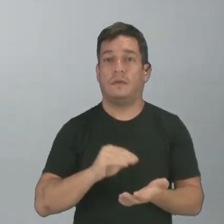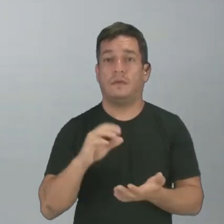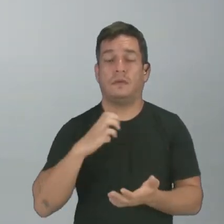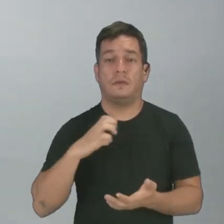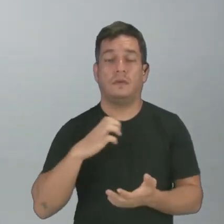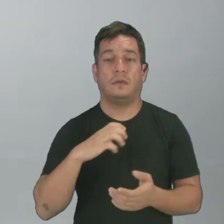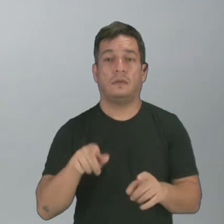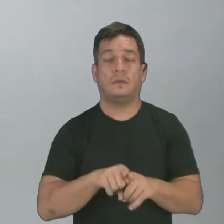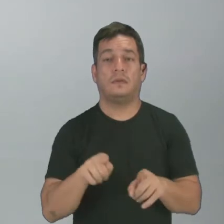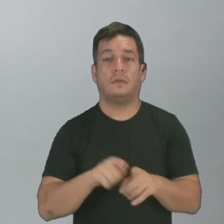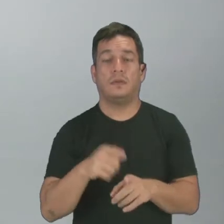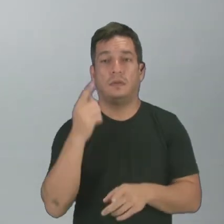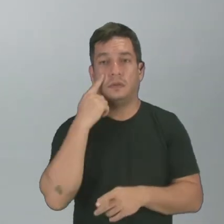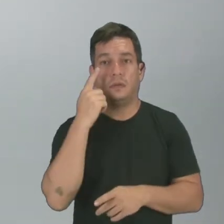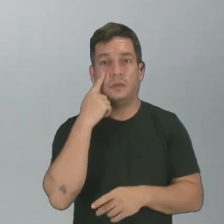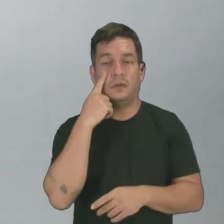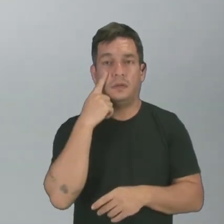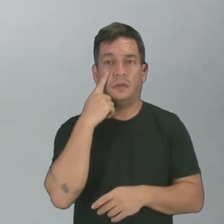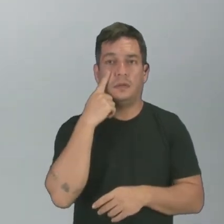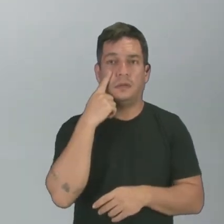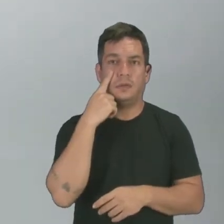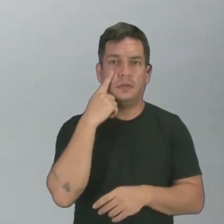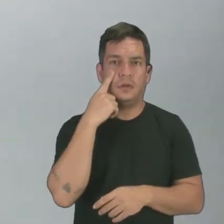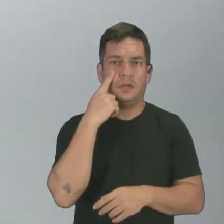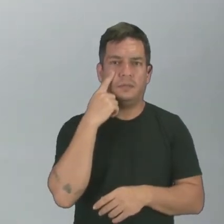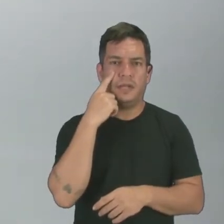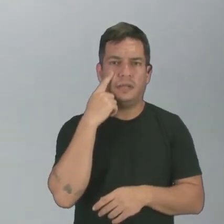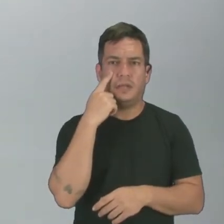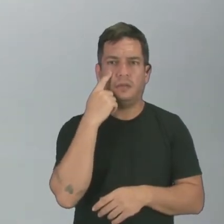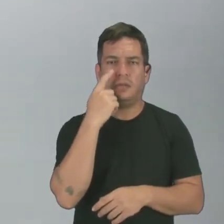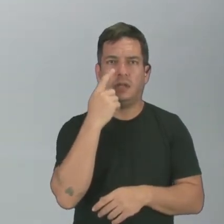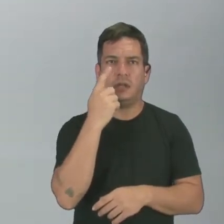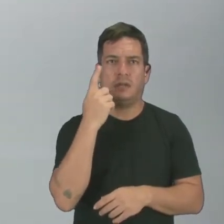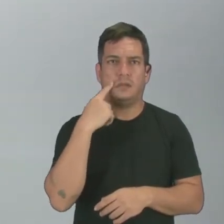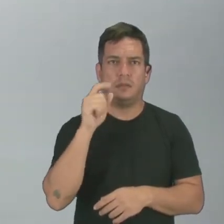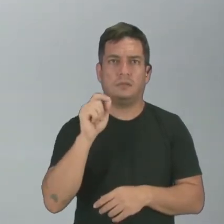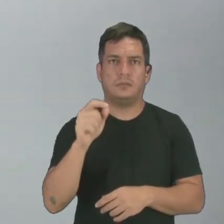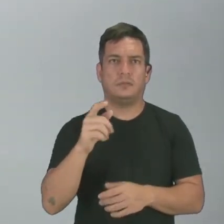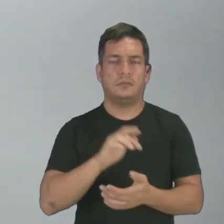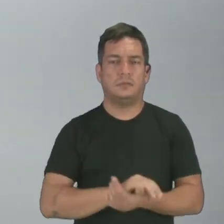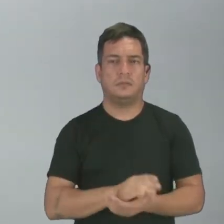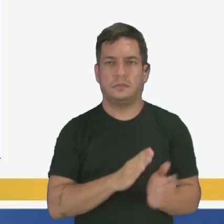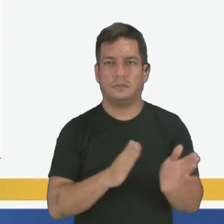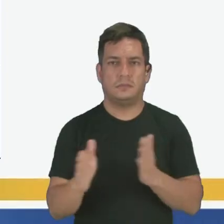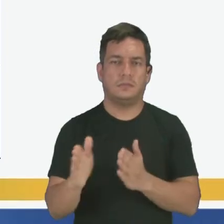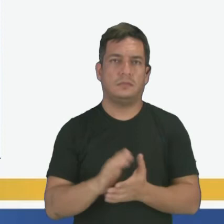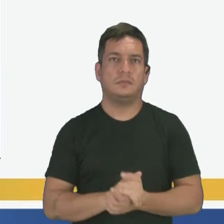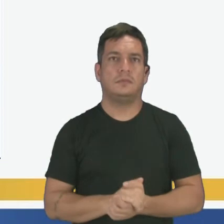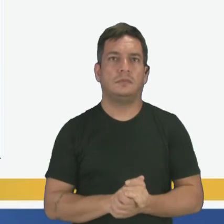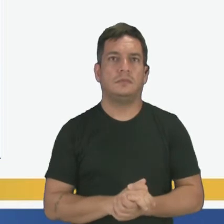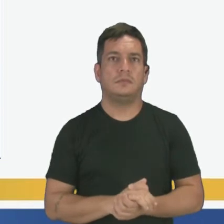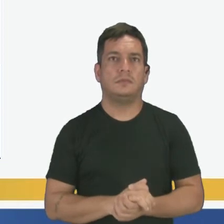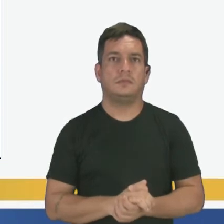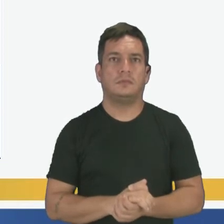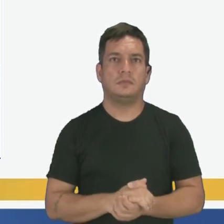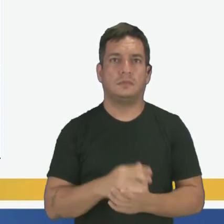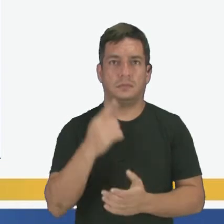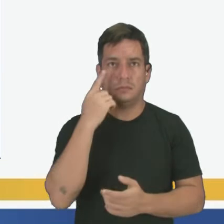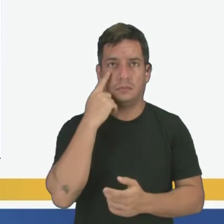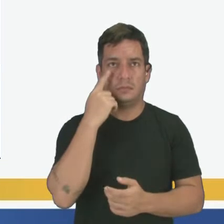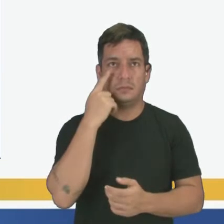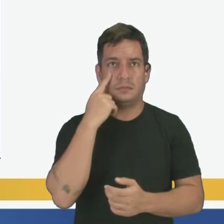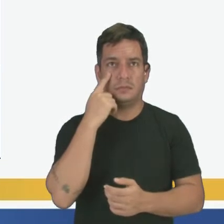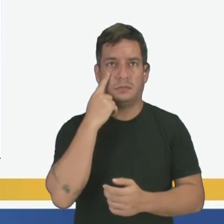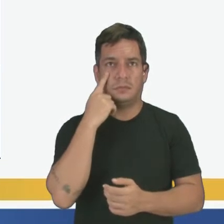aqui, ela também vai ser antiético em qualquer lugar do mundo. Tudo bem? Vamos lá? Então, nós temos aí mais 3